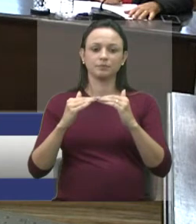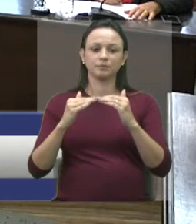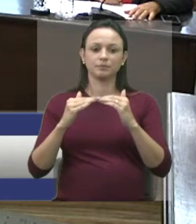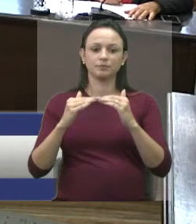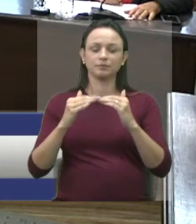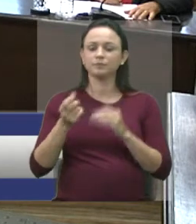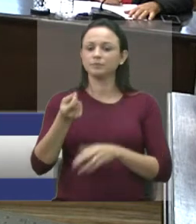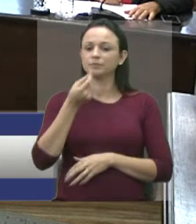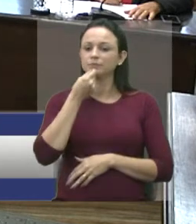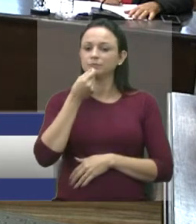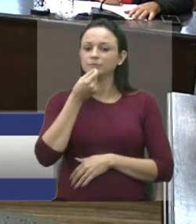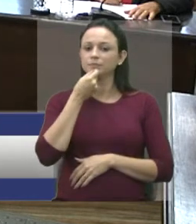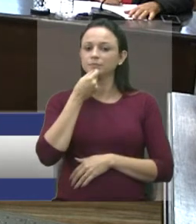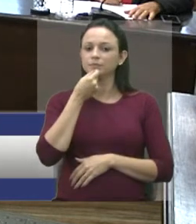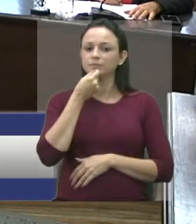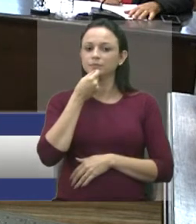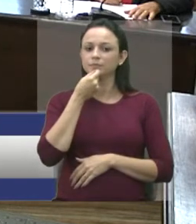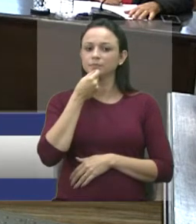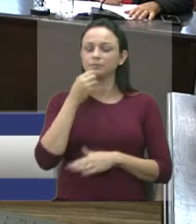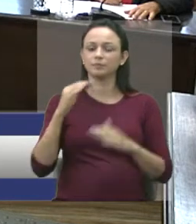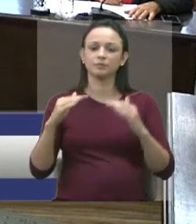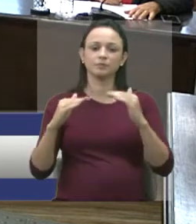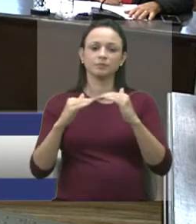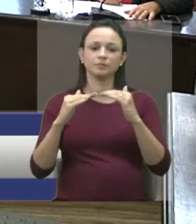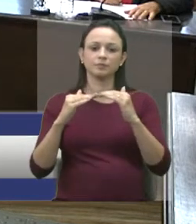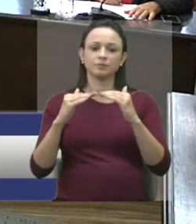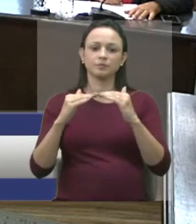Luiz Henrique Chupeta. Favorável.